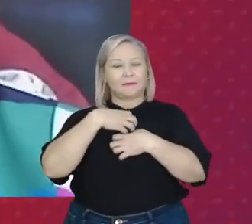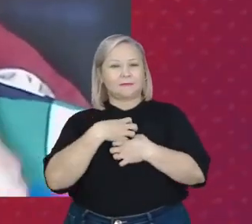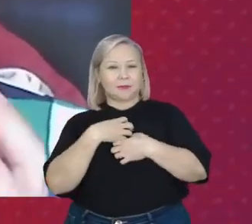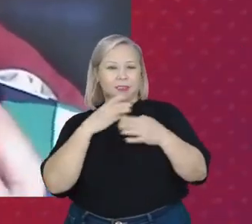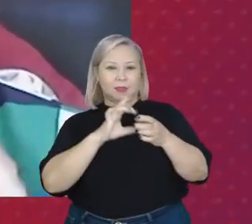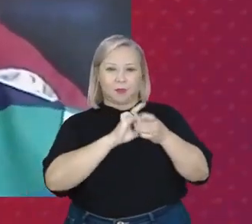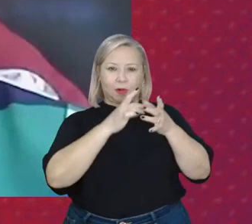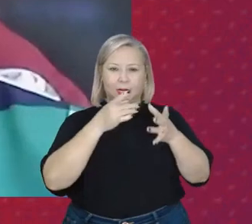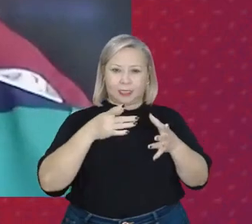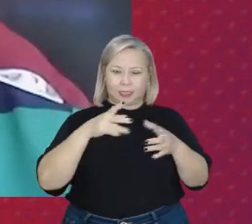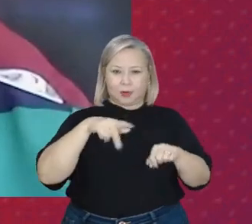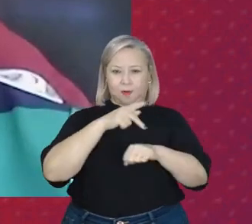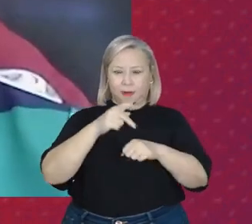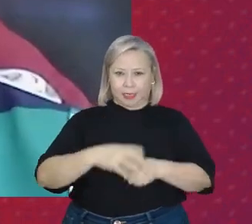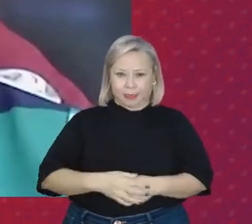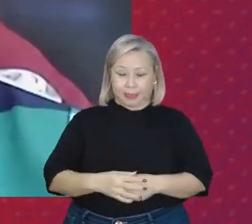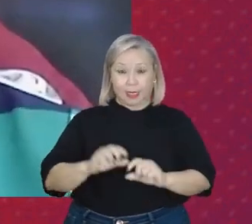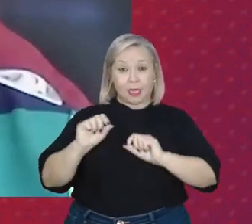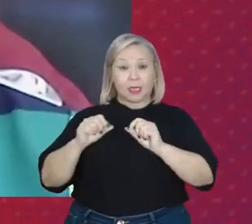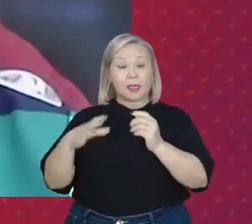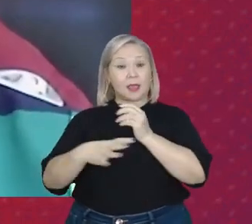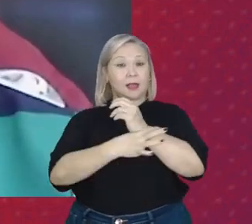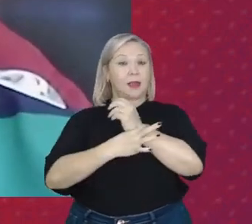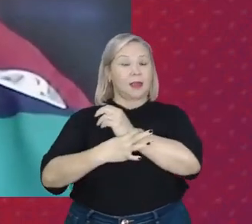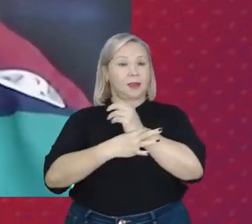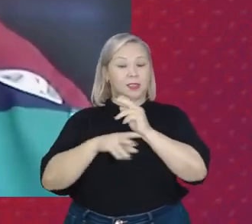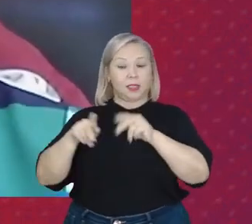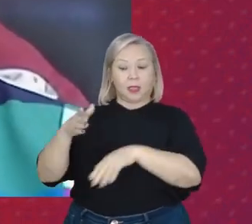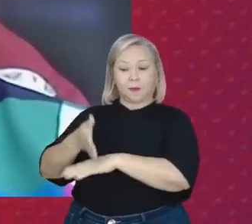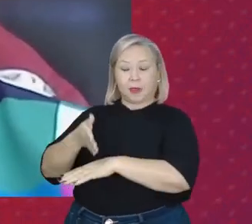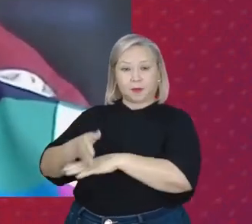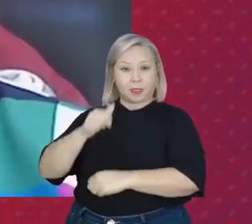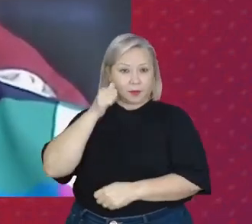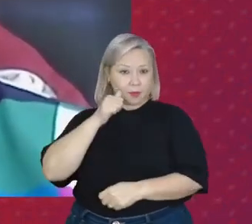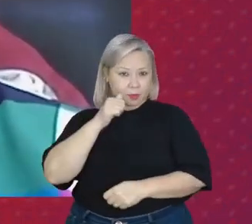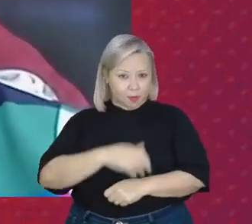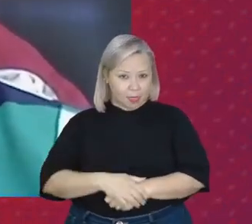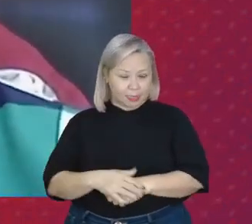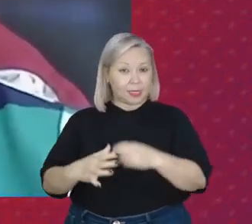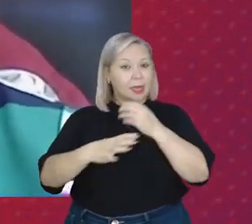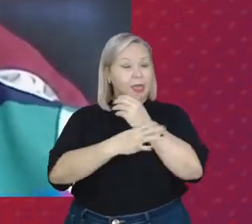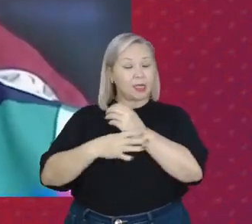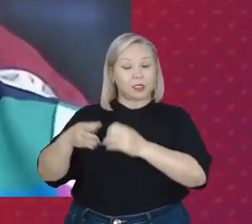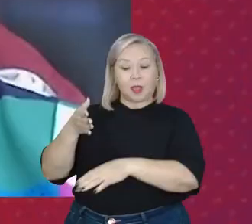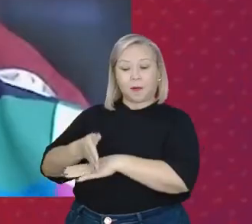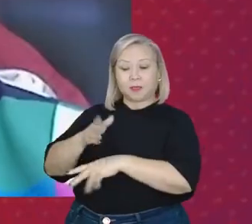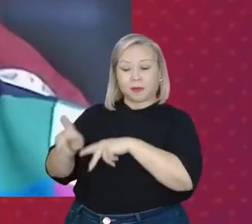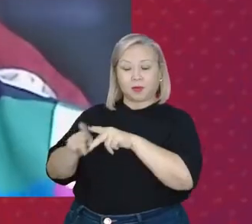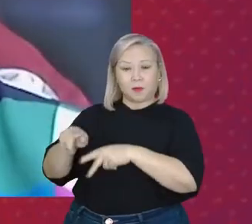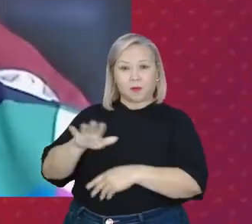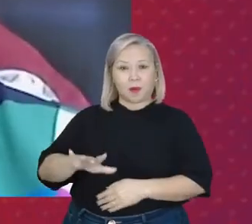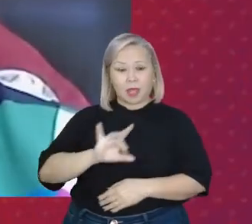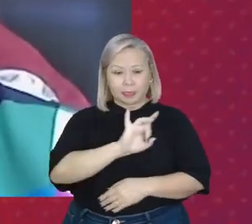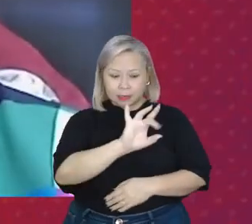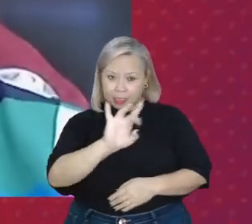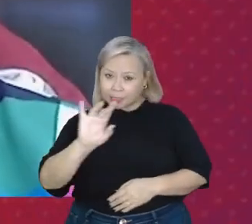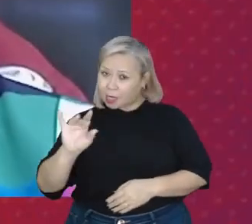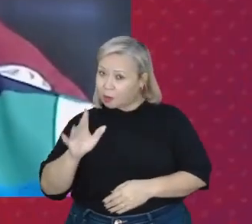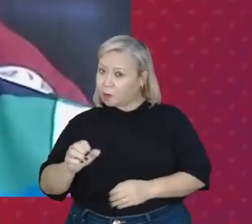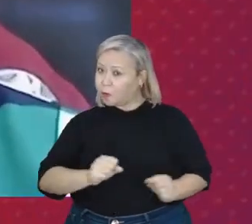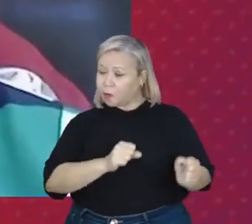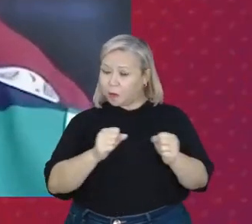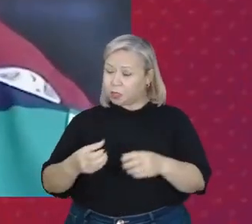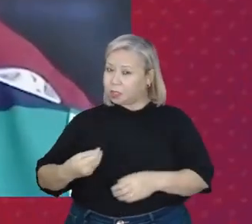mulheres, garantir a participação popular, e que cada um poderia estar lá,